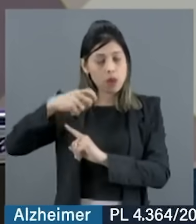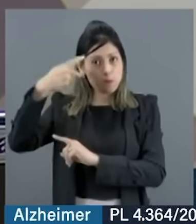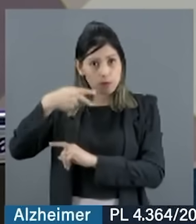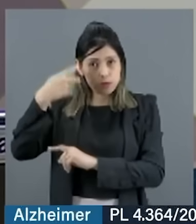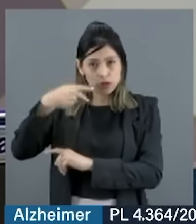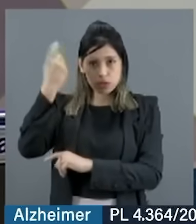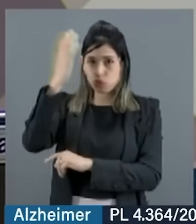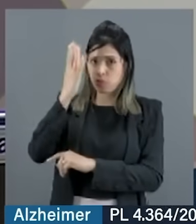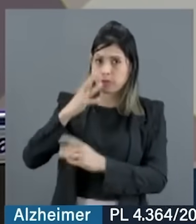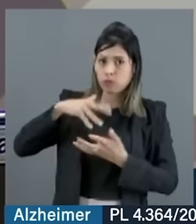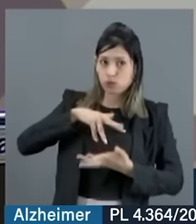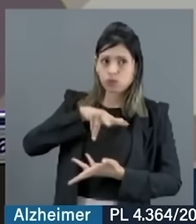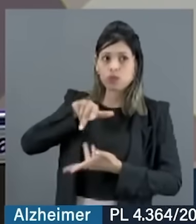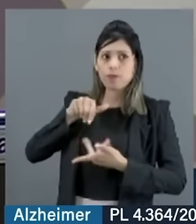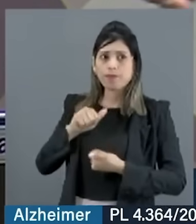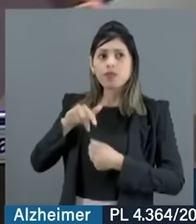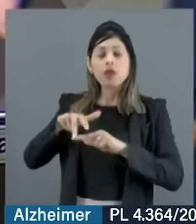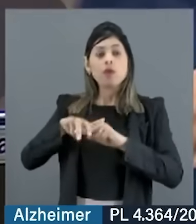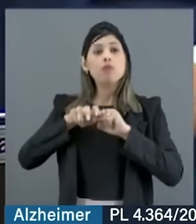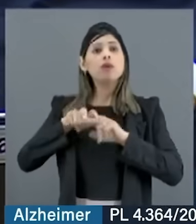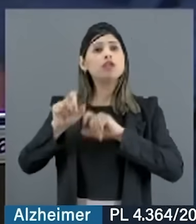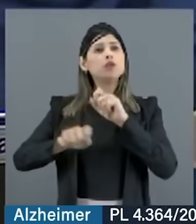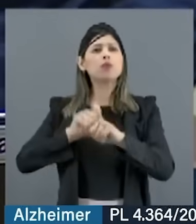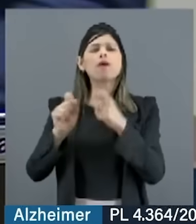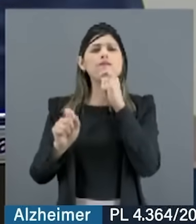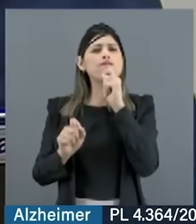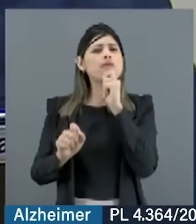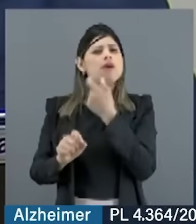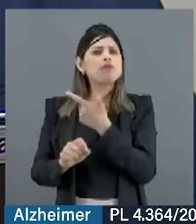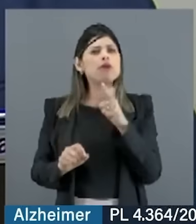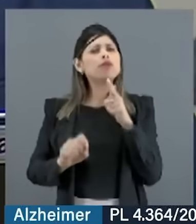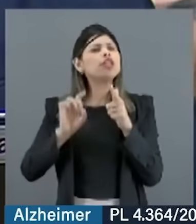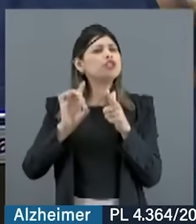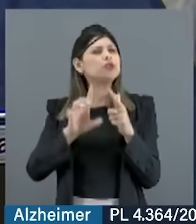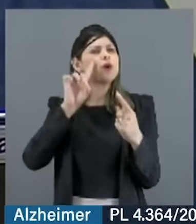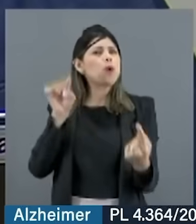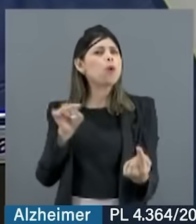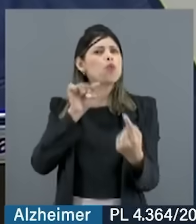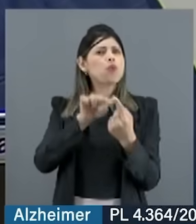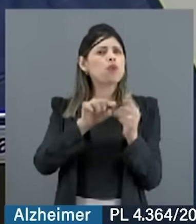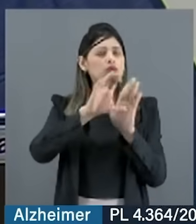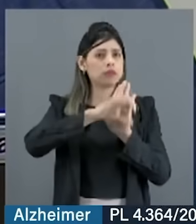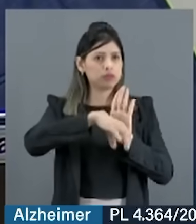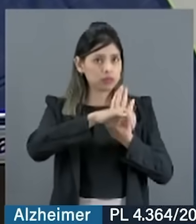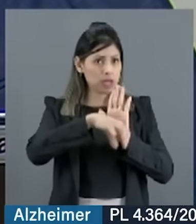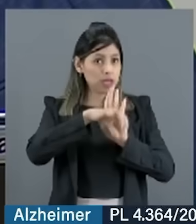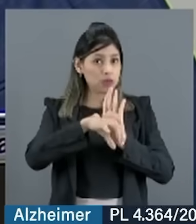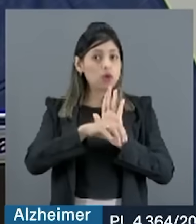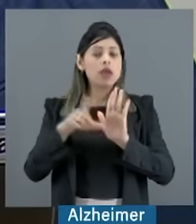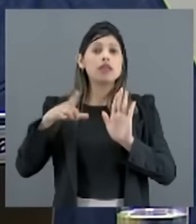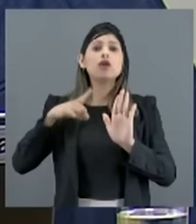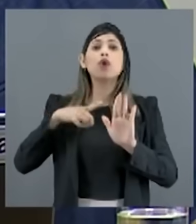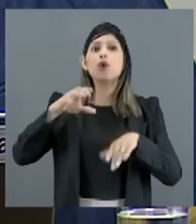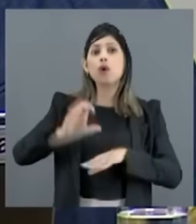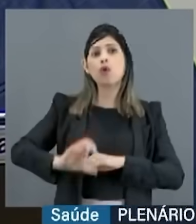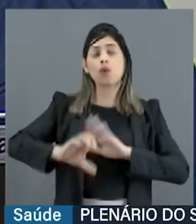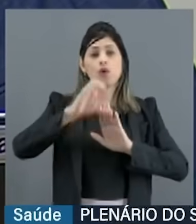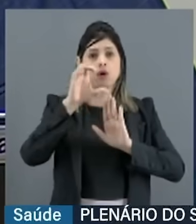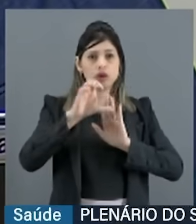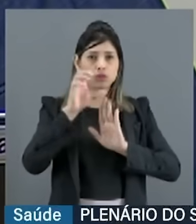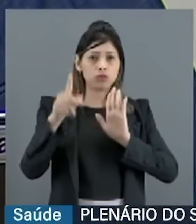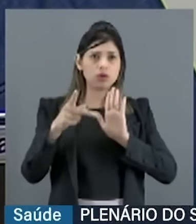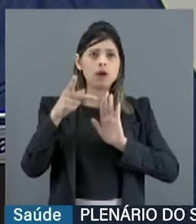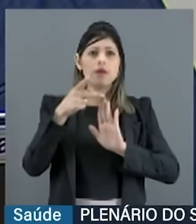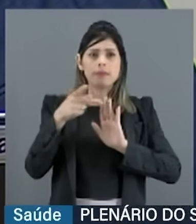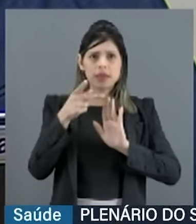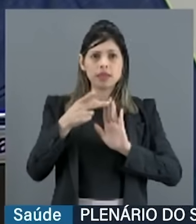e no mundo. Assim, não basta termos em mente o conceito de autor adotado pelo Código Penal Brasileiro, que o